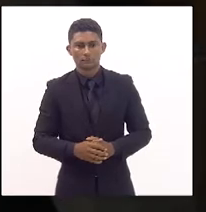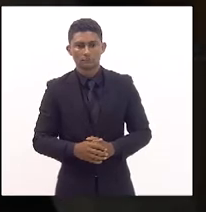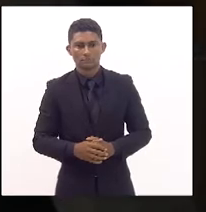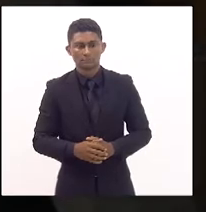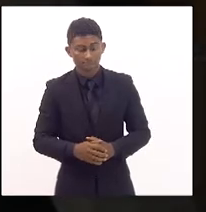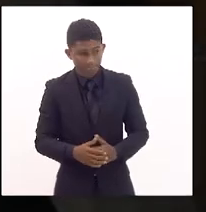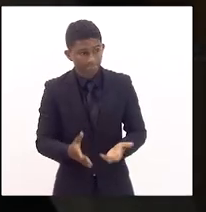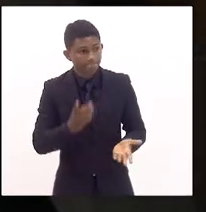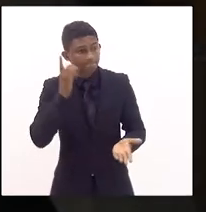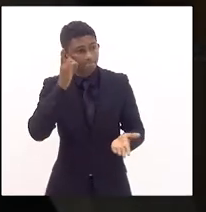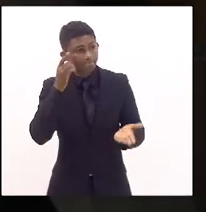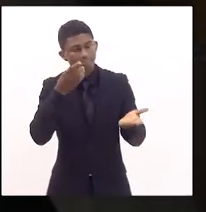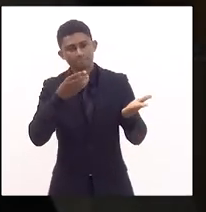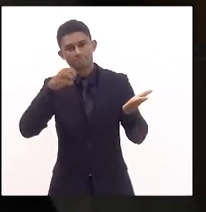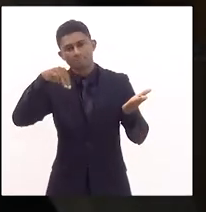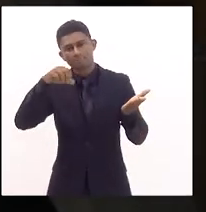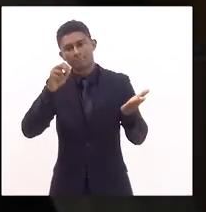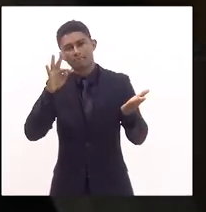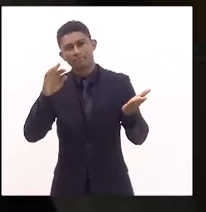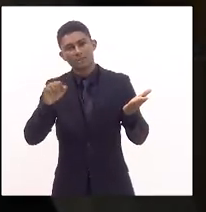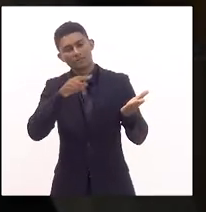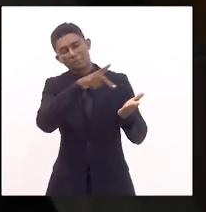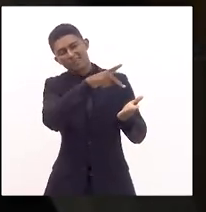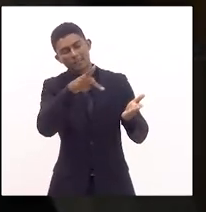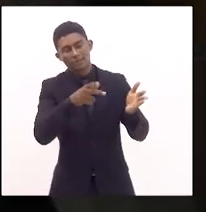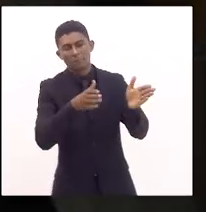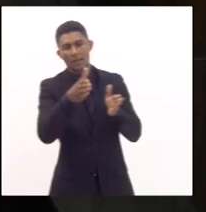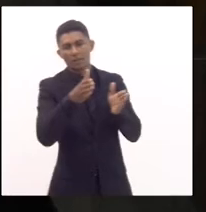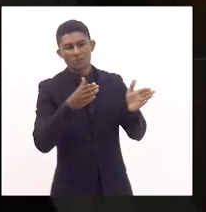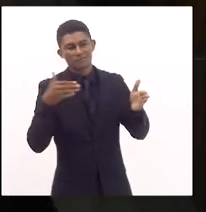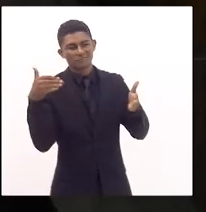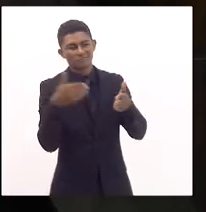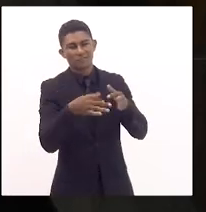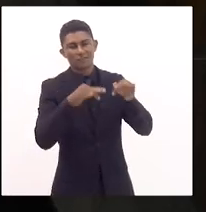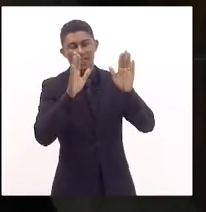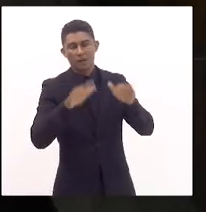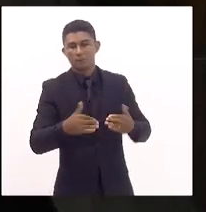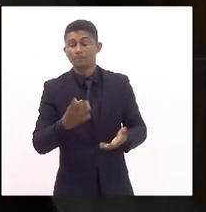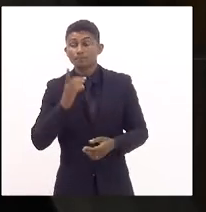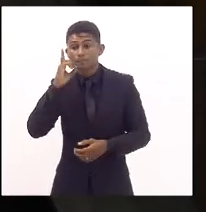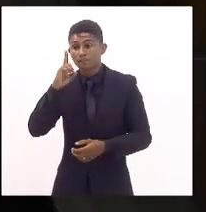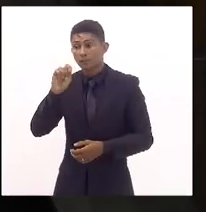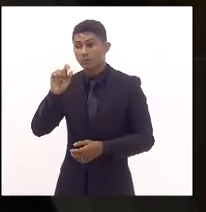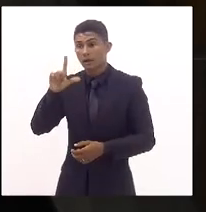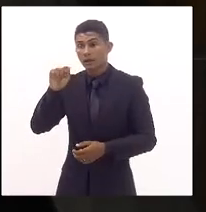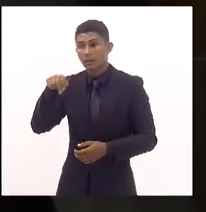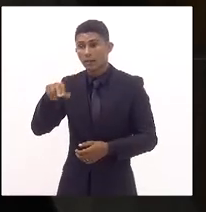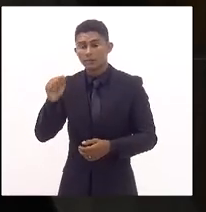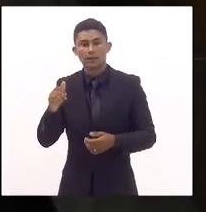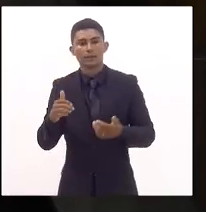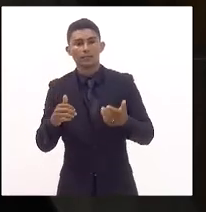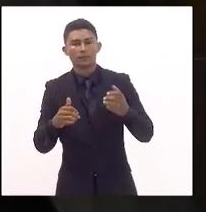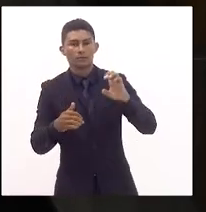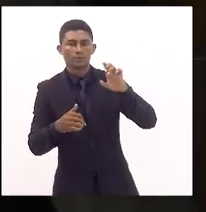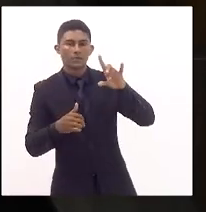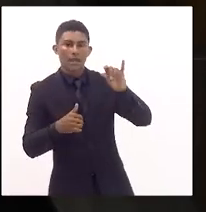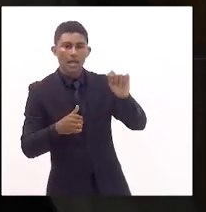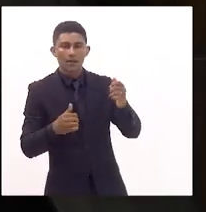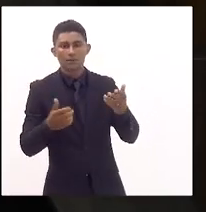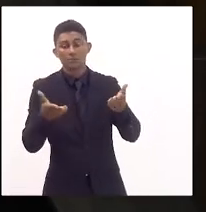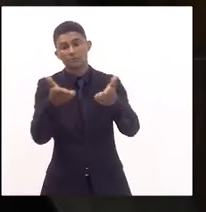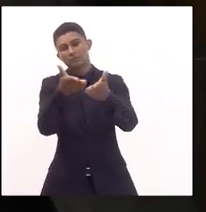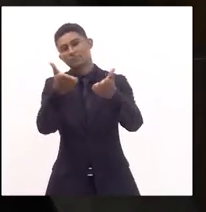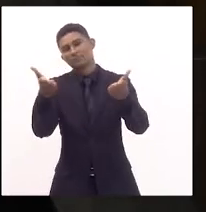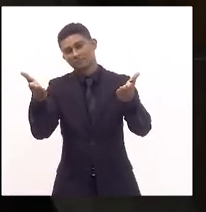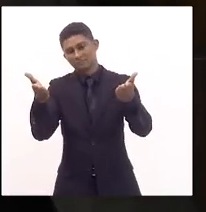Deputada Marta Rocha, que preside o expediente final, deputada Lana Passos, deputada Célia Jordão, cidadãos e